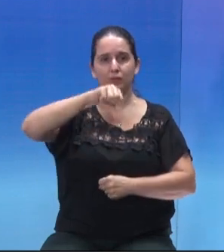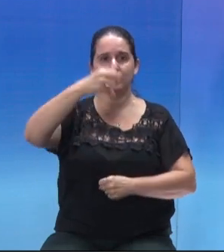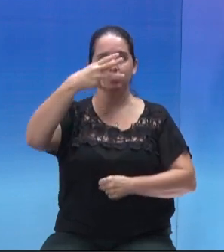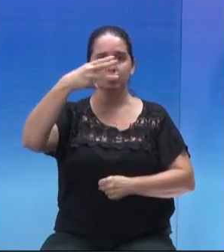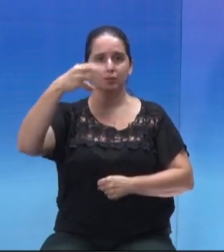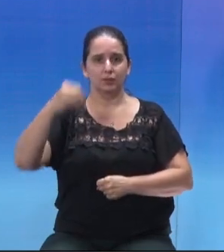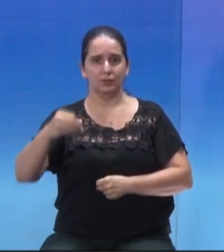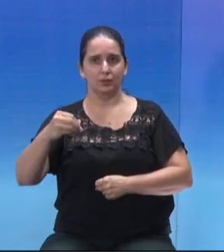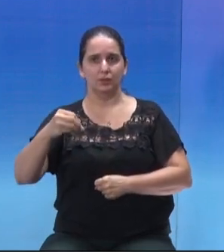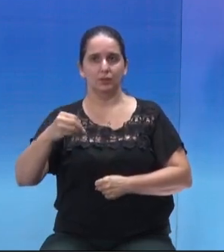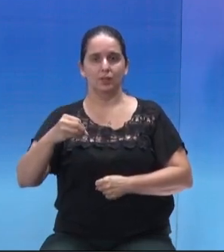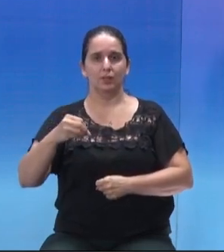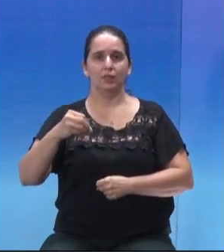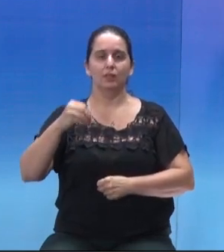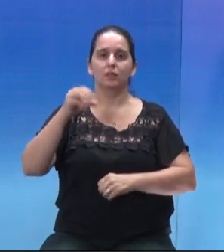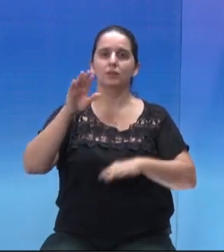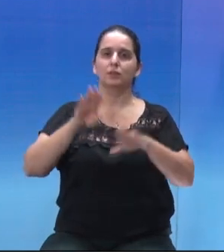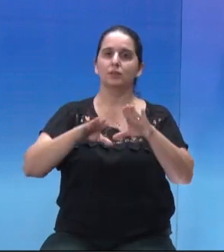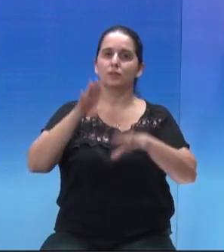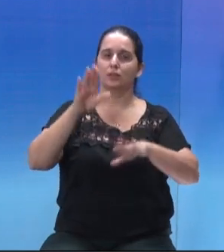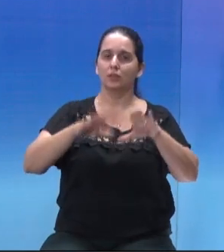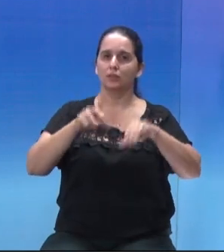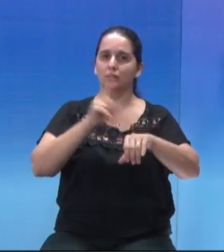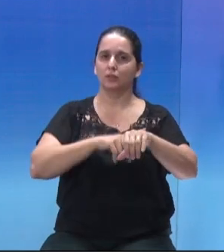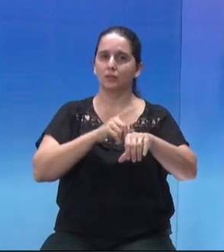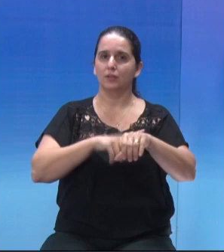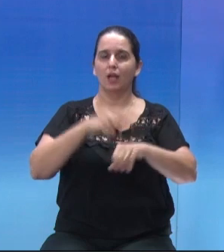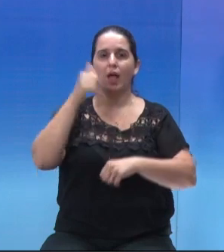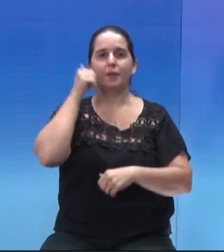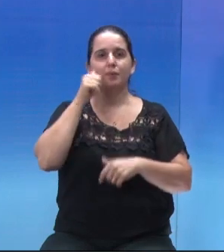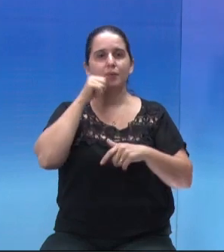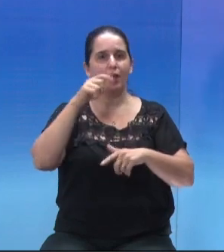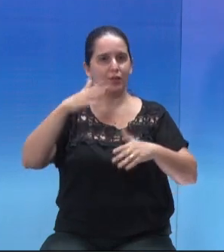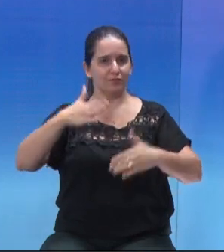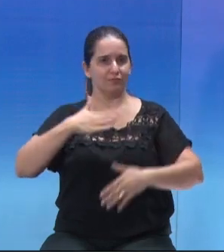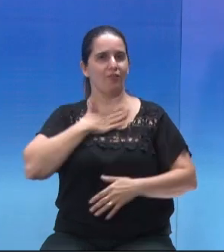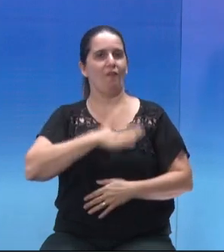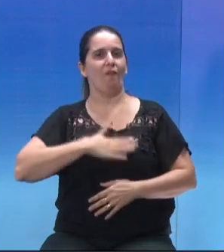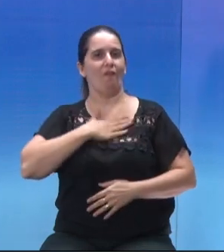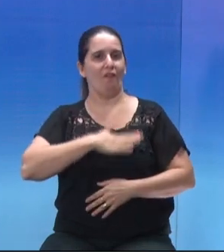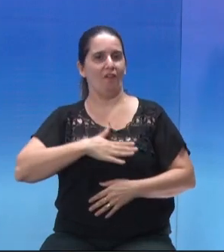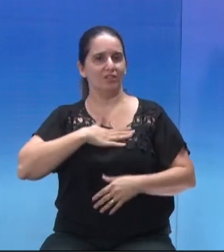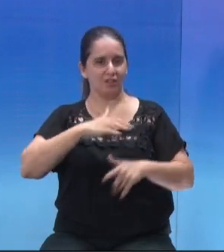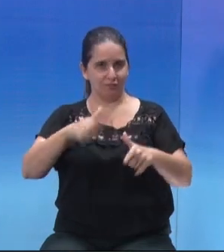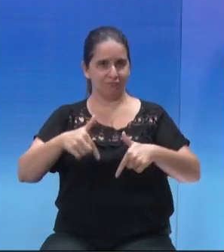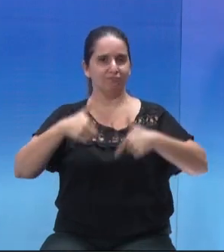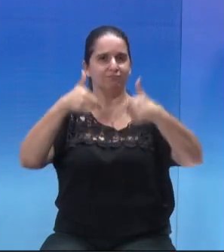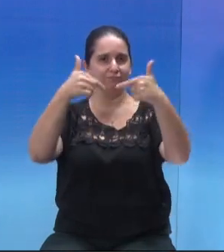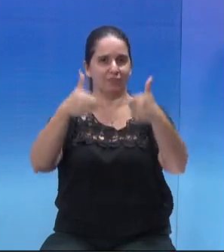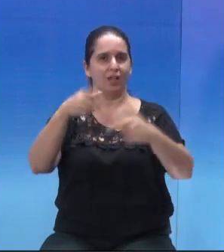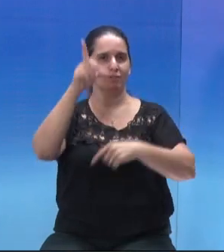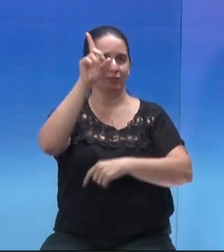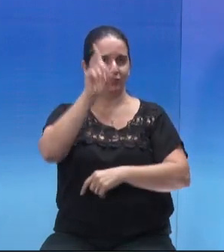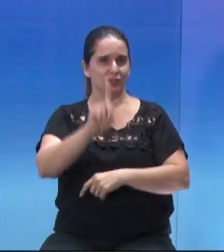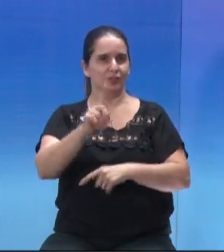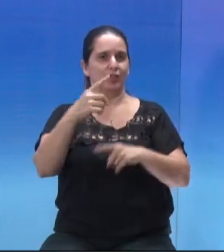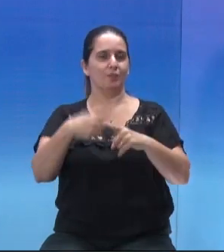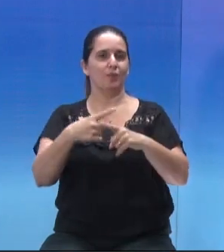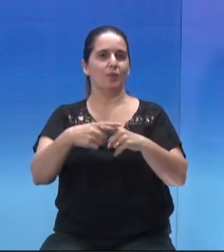E durante esse governo, as feministas gostavam muito dele. Se existiam já mulheres que lutavam pelos seus direitos,